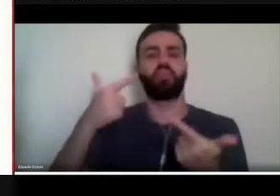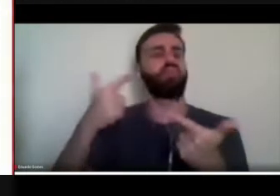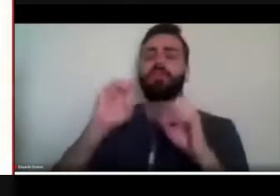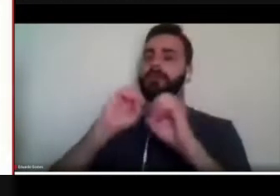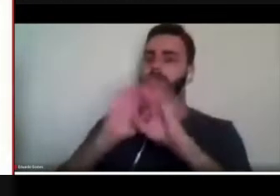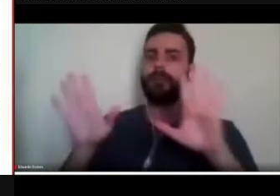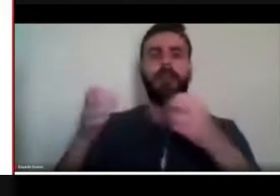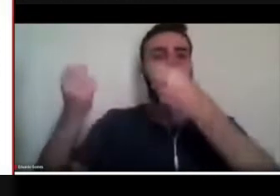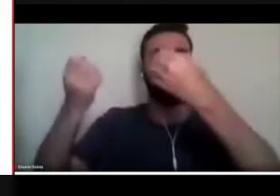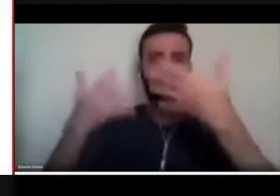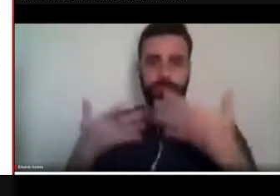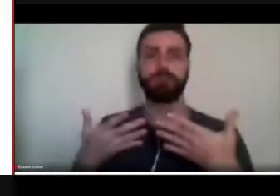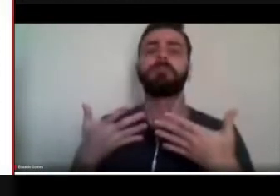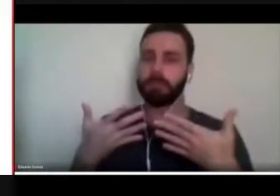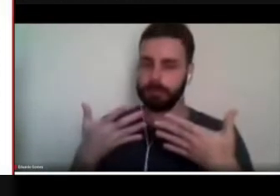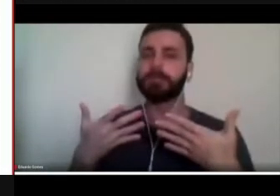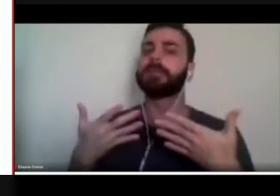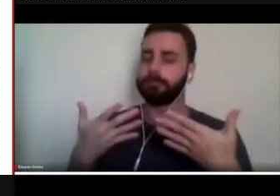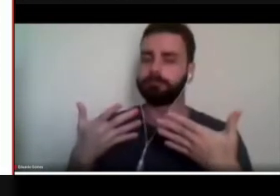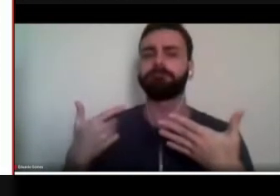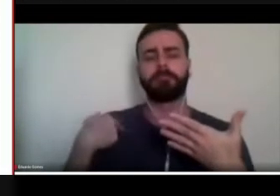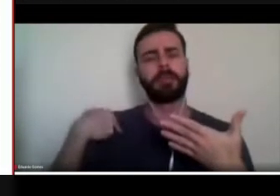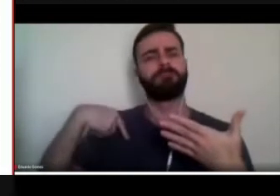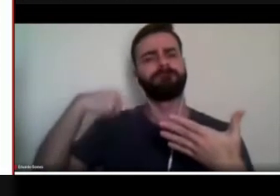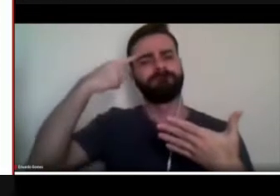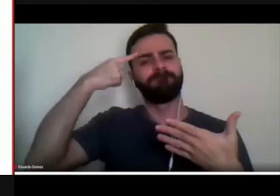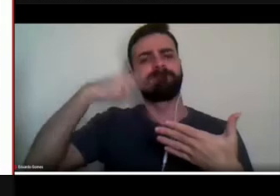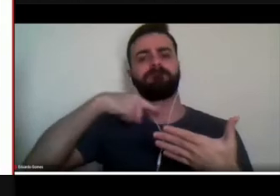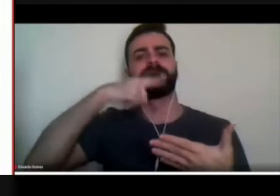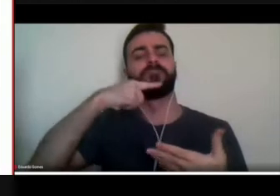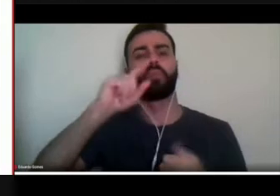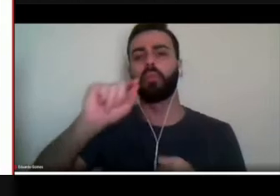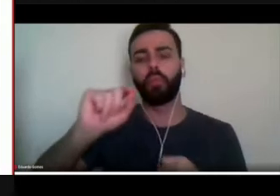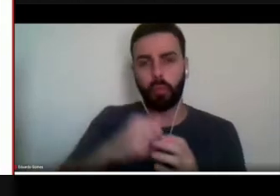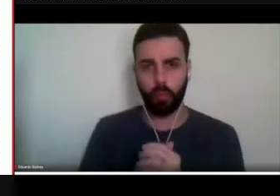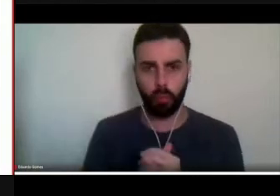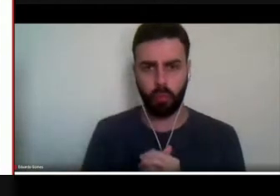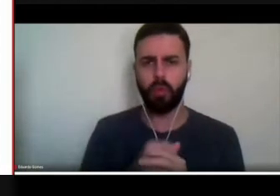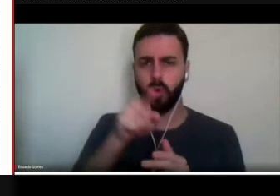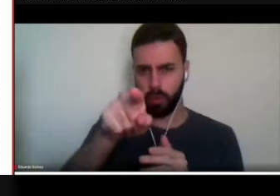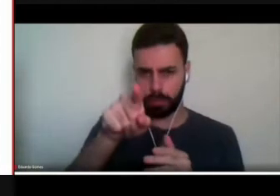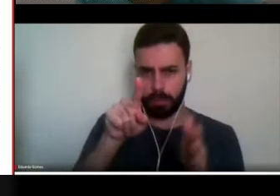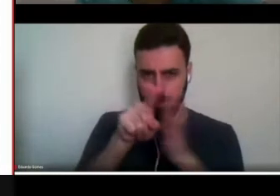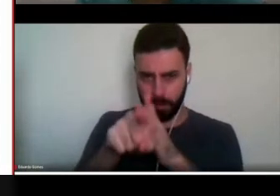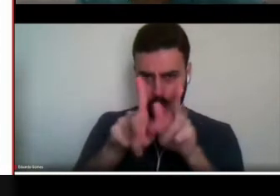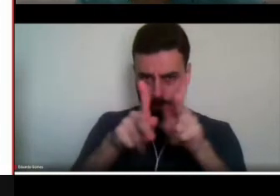A dúvida que eu tenho é o seguinte: a senhora vai postar esses exercícios tudo no Moodle?